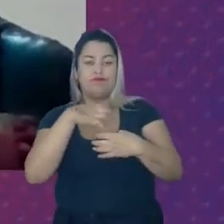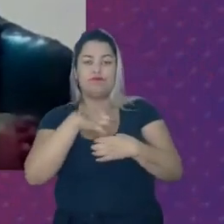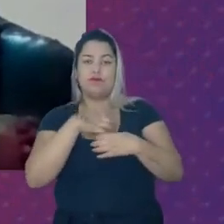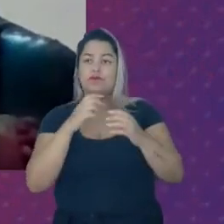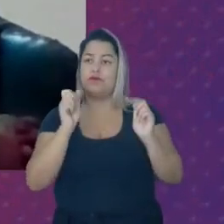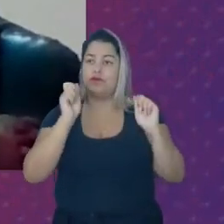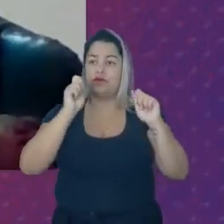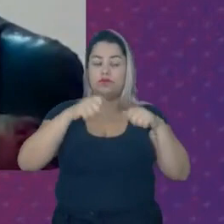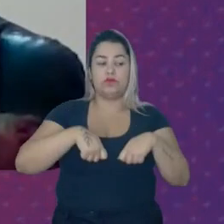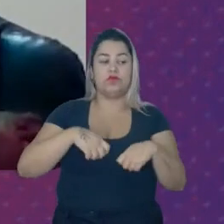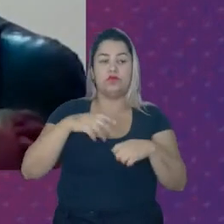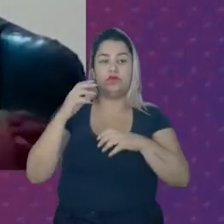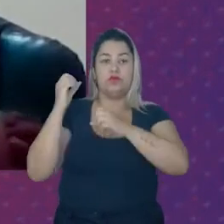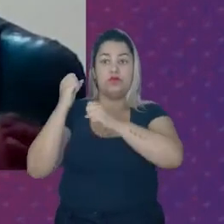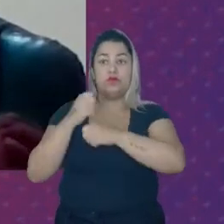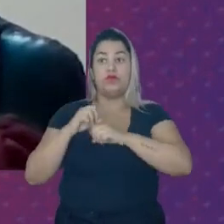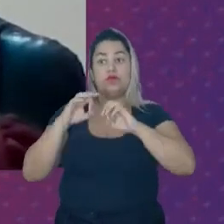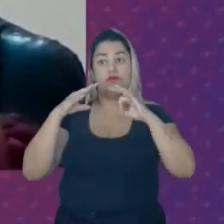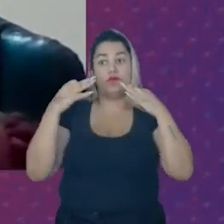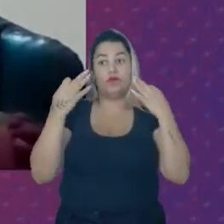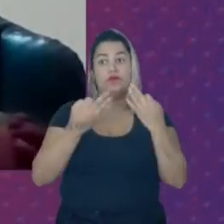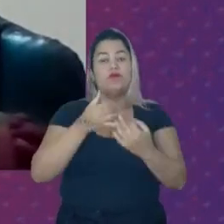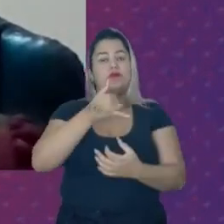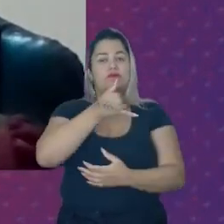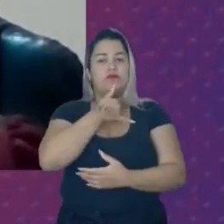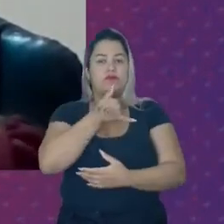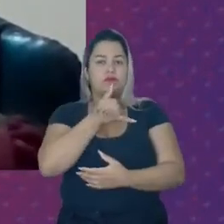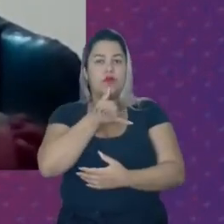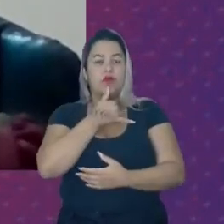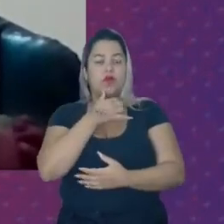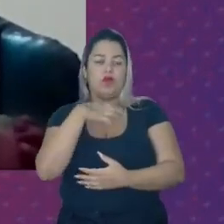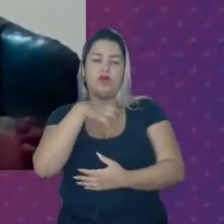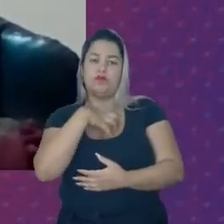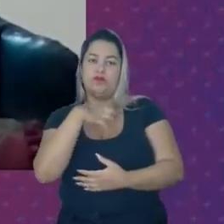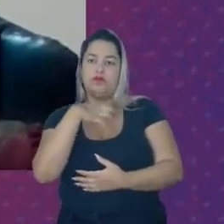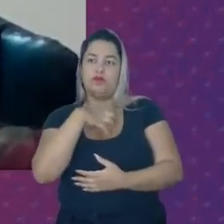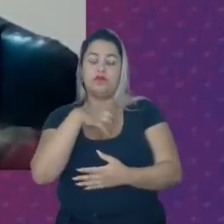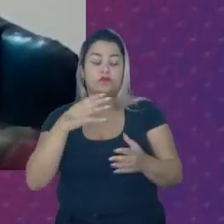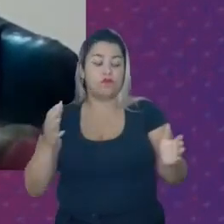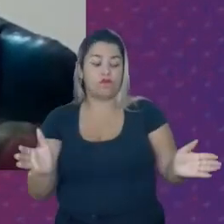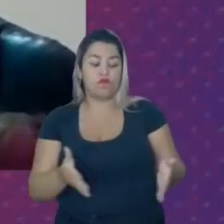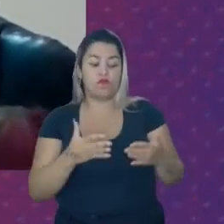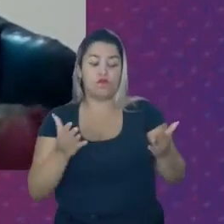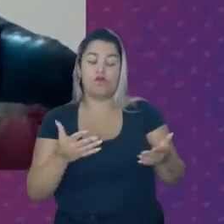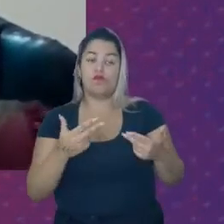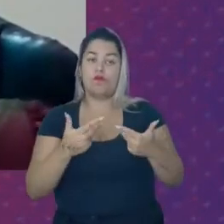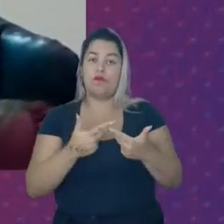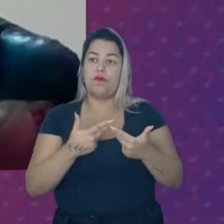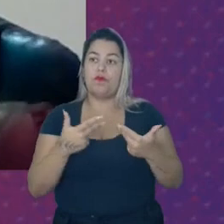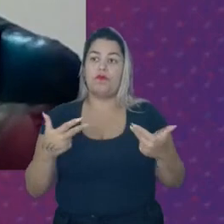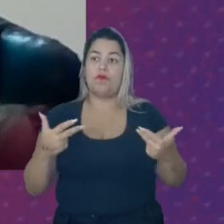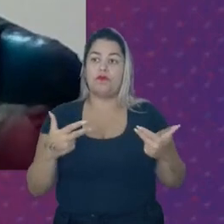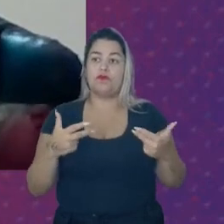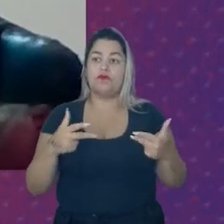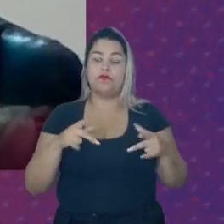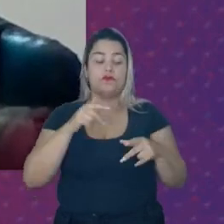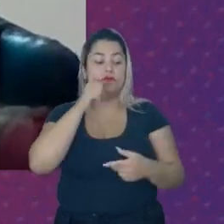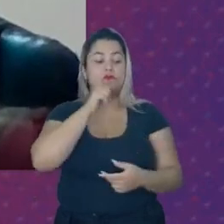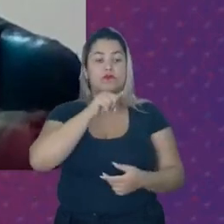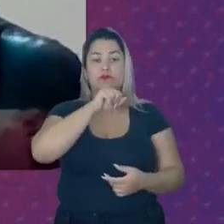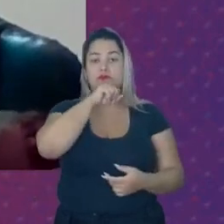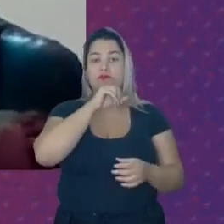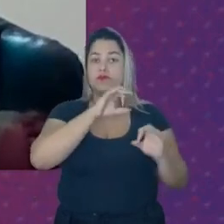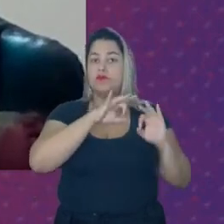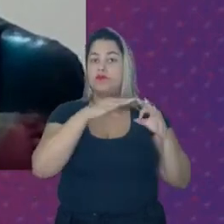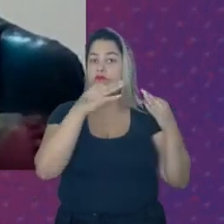dependentes do programa Bolsa Família. Porque eu fico triste, inclusive, quando a gente incentiva uma mãe de família, um pai